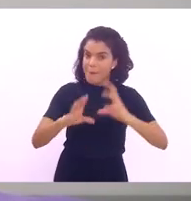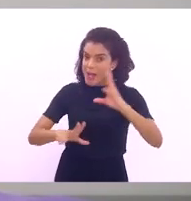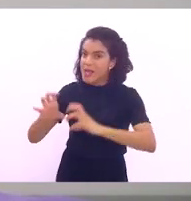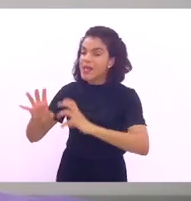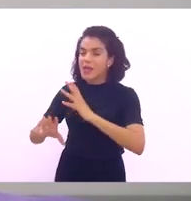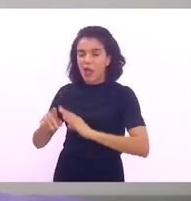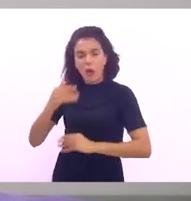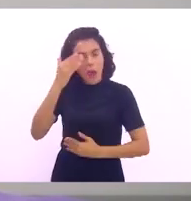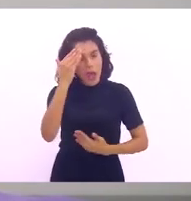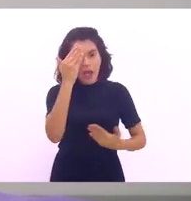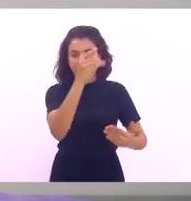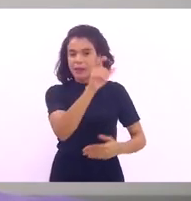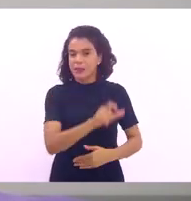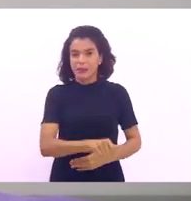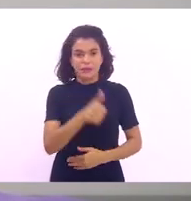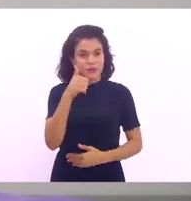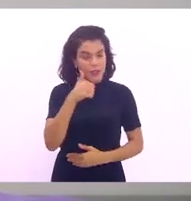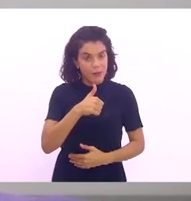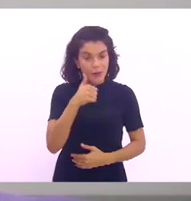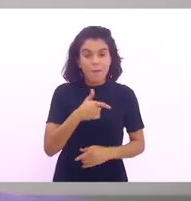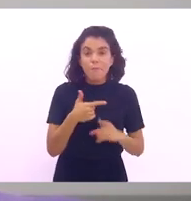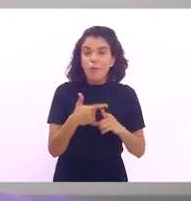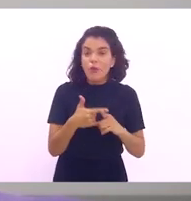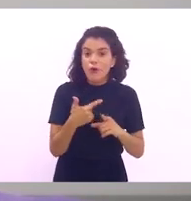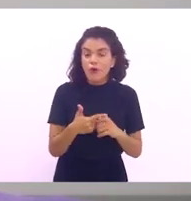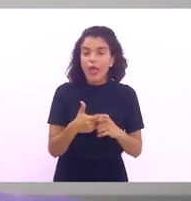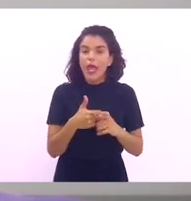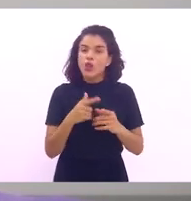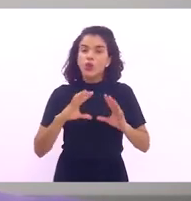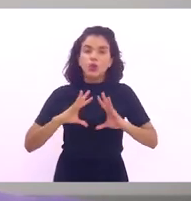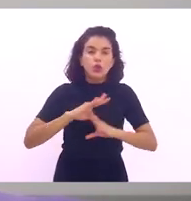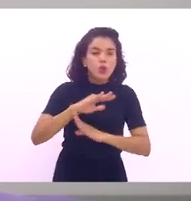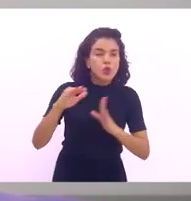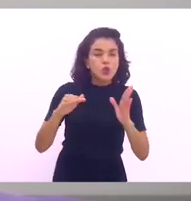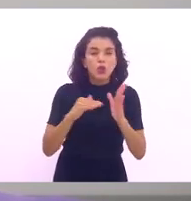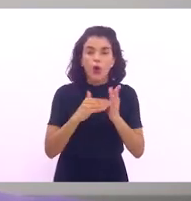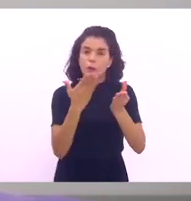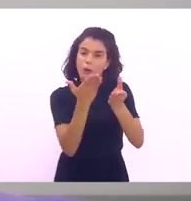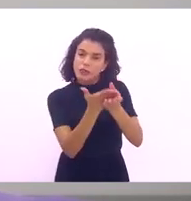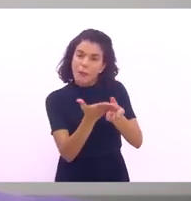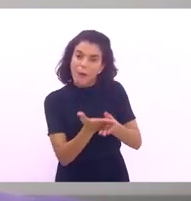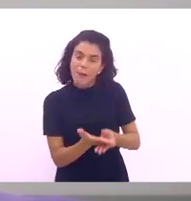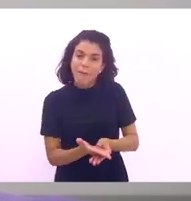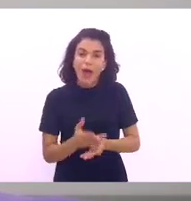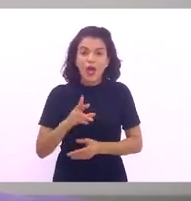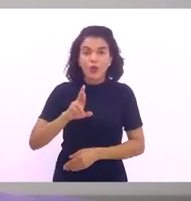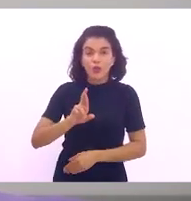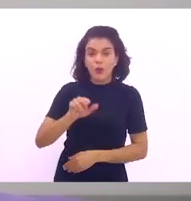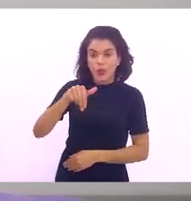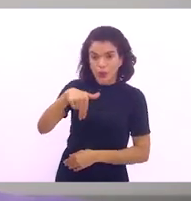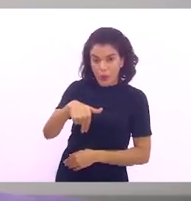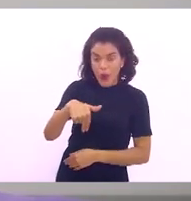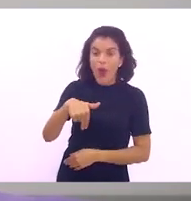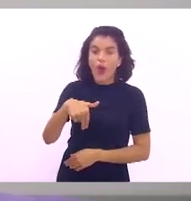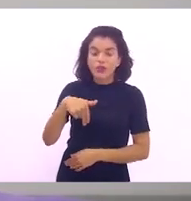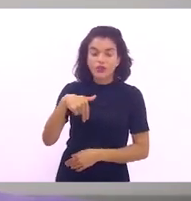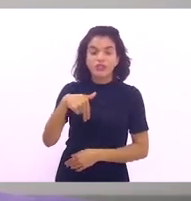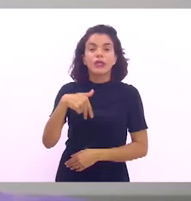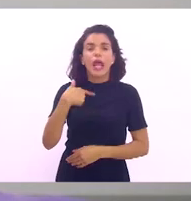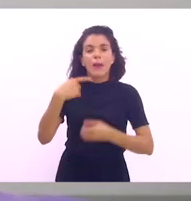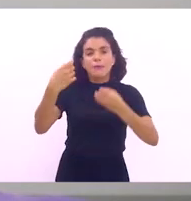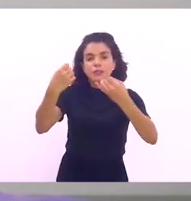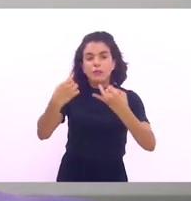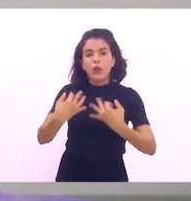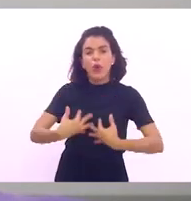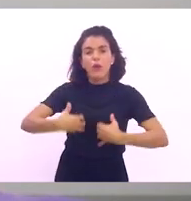pareça Eu agradeço muito aquela mulher porque ela pegou todos os meus processos do Rio Grande do Norte né daqui juntou tudo me